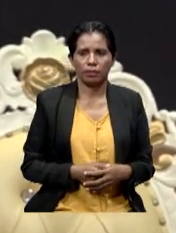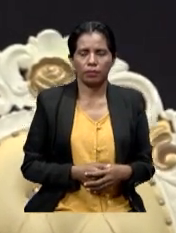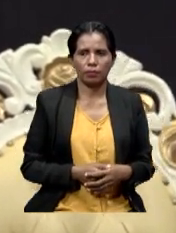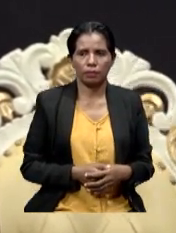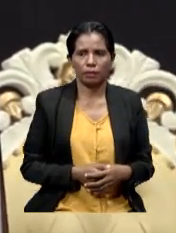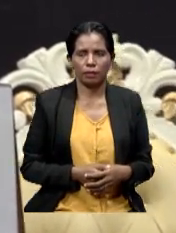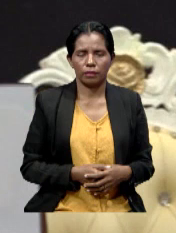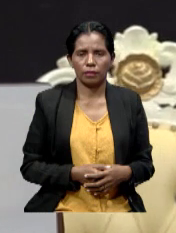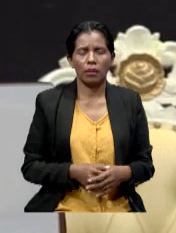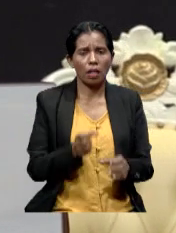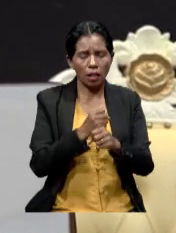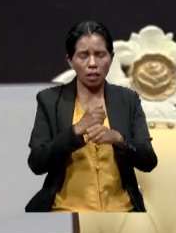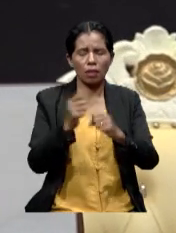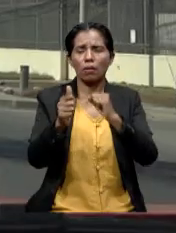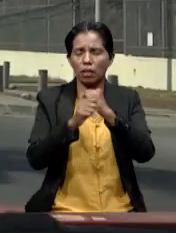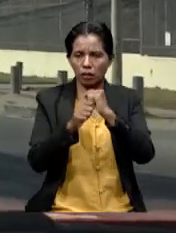Assim.